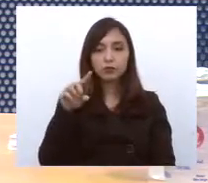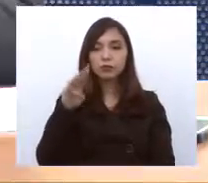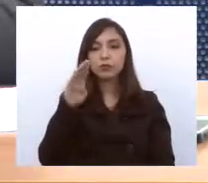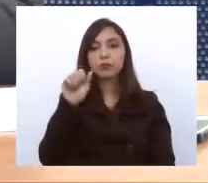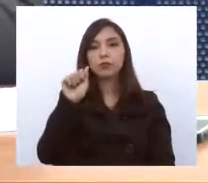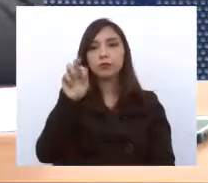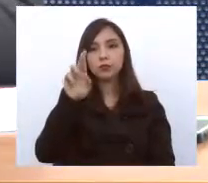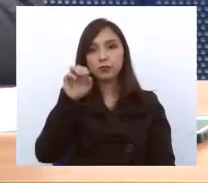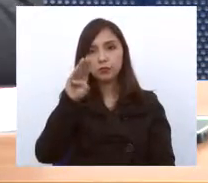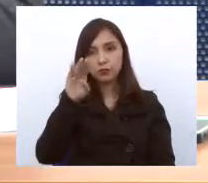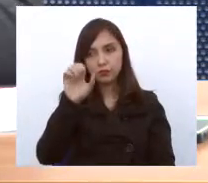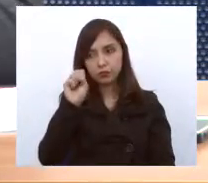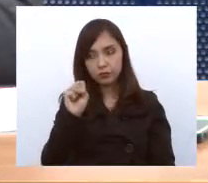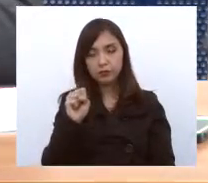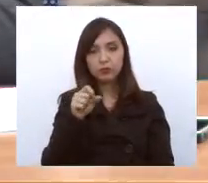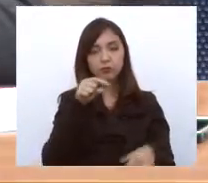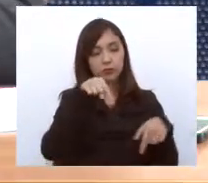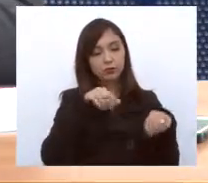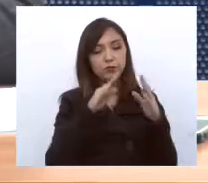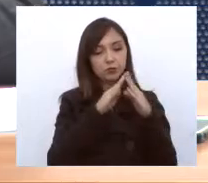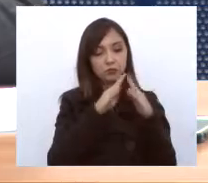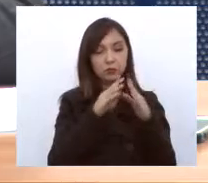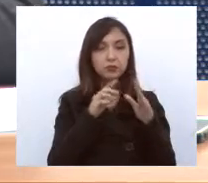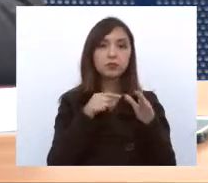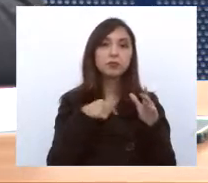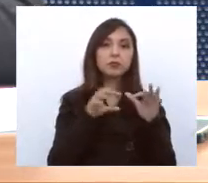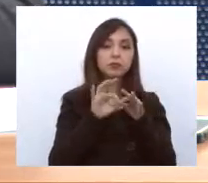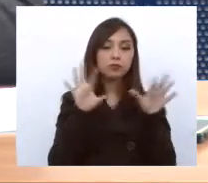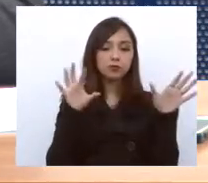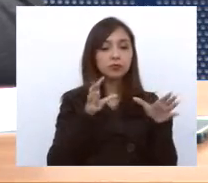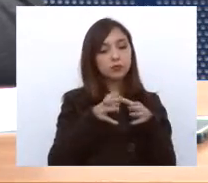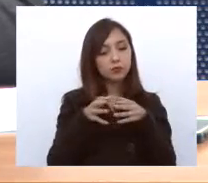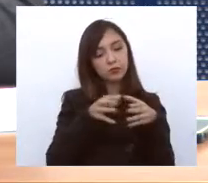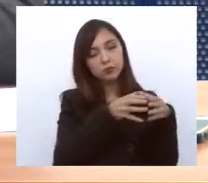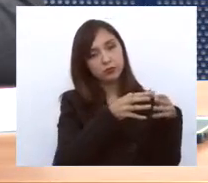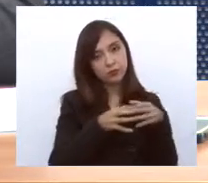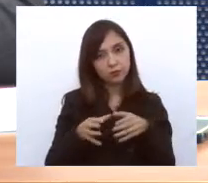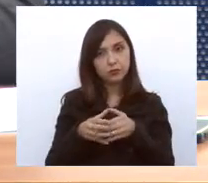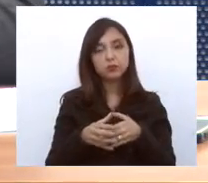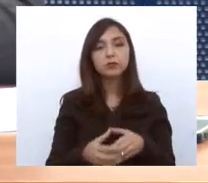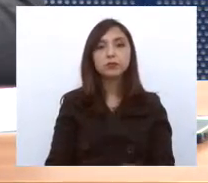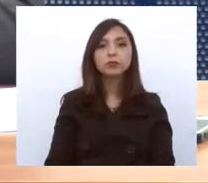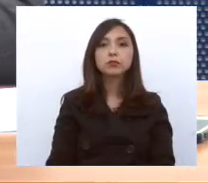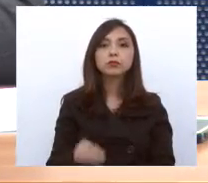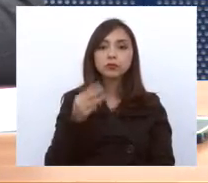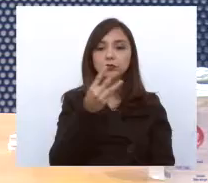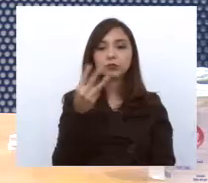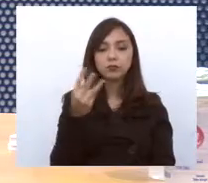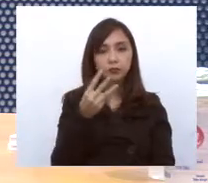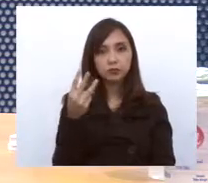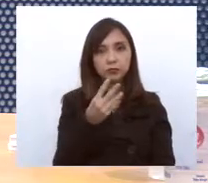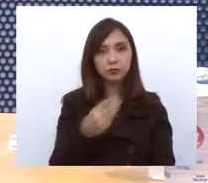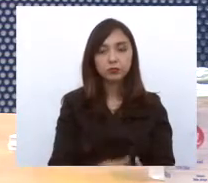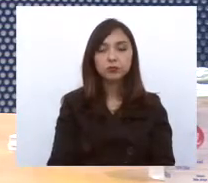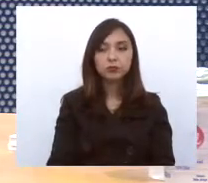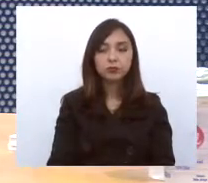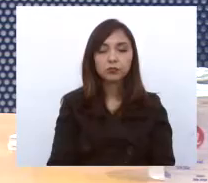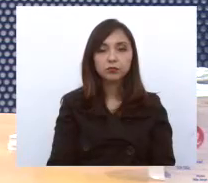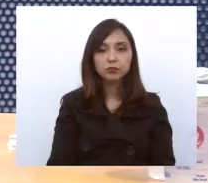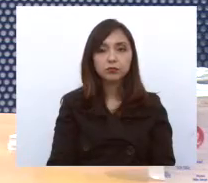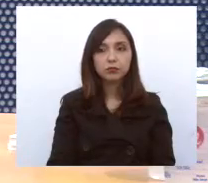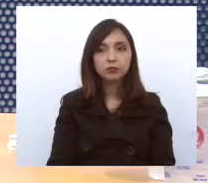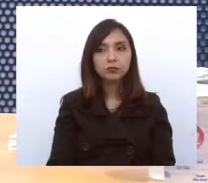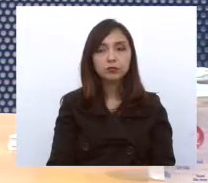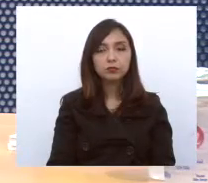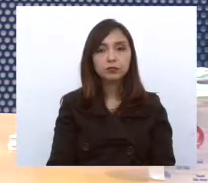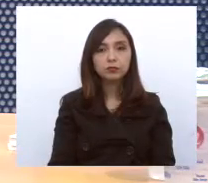Barbosa. Consulta a casa do presente projeto é objeto de deliberação. Considerado as comissões. Item 33. Leitura e